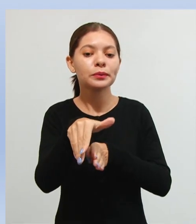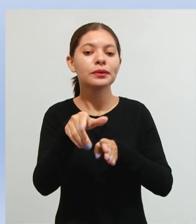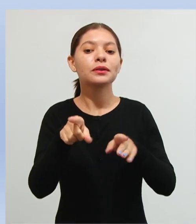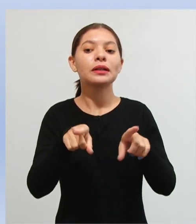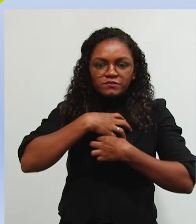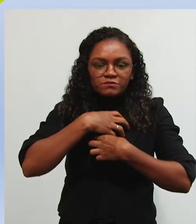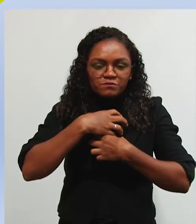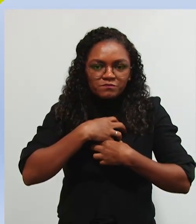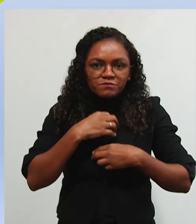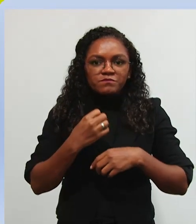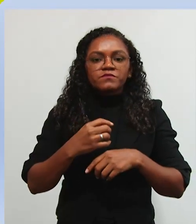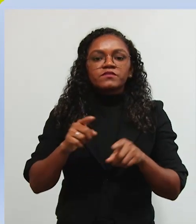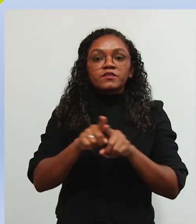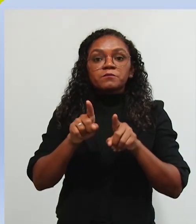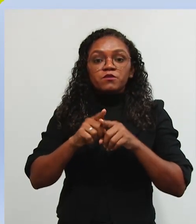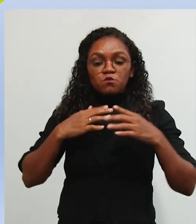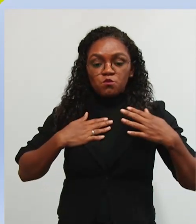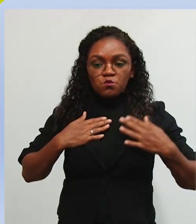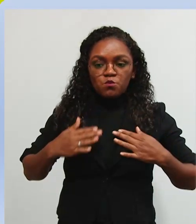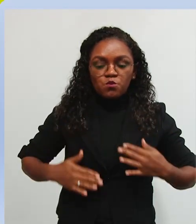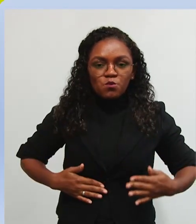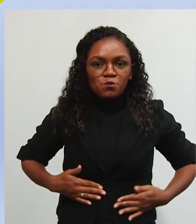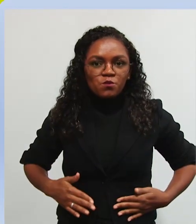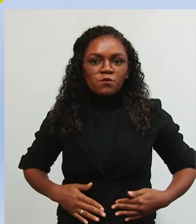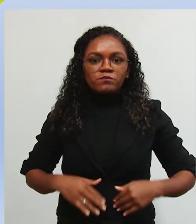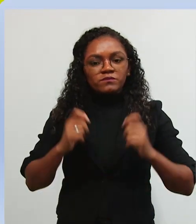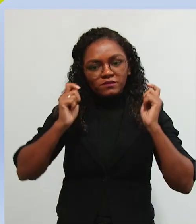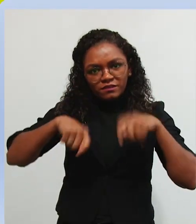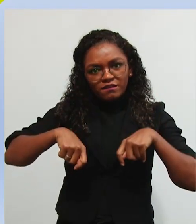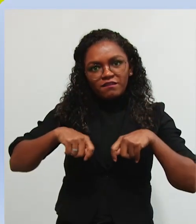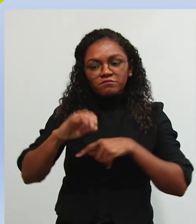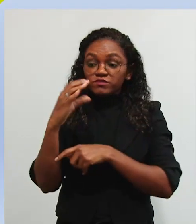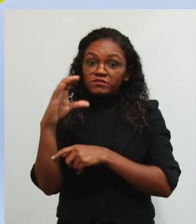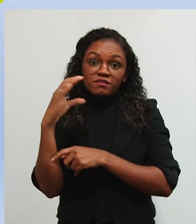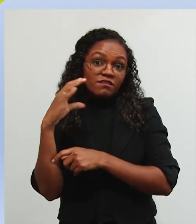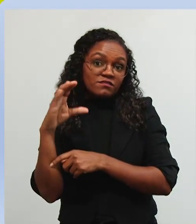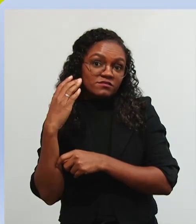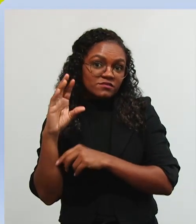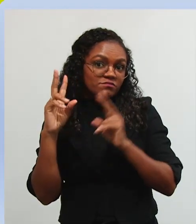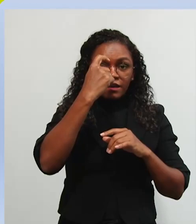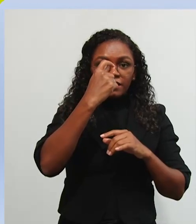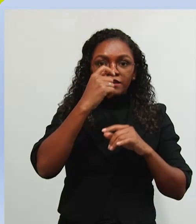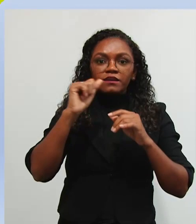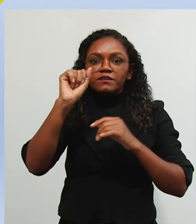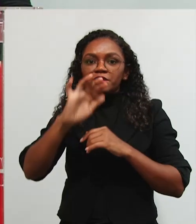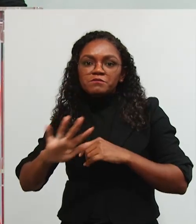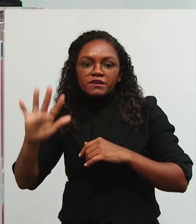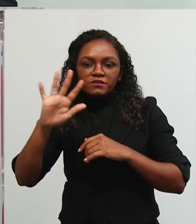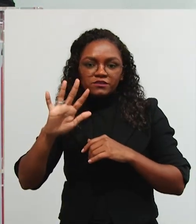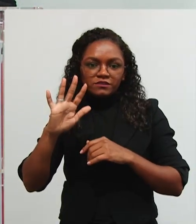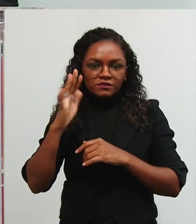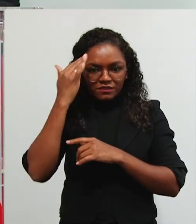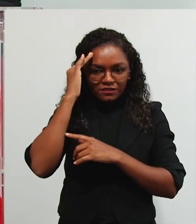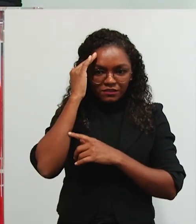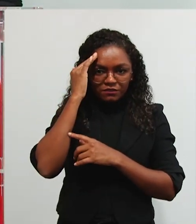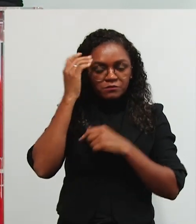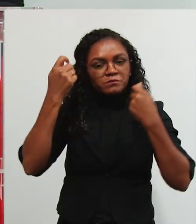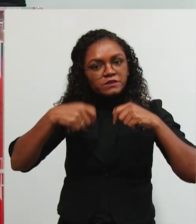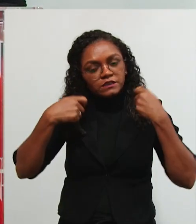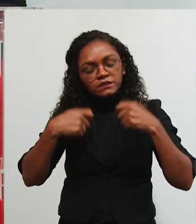também, dando continuidade, como eu disse, métodos de avaliação e intervenção pedagógica,